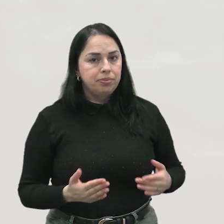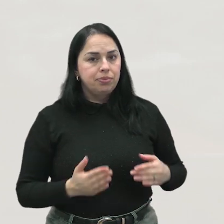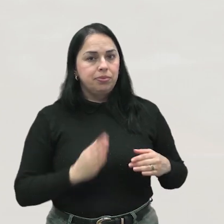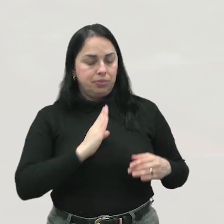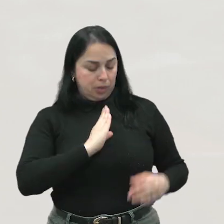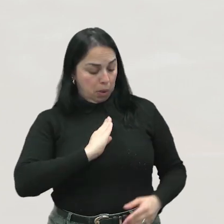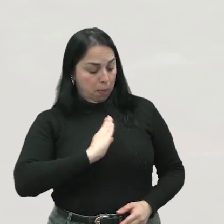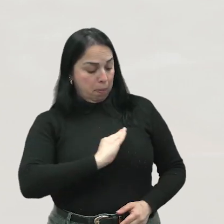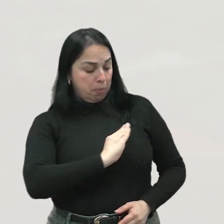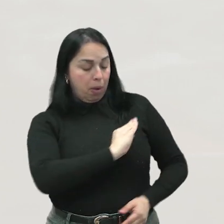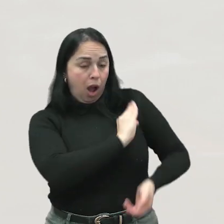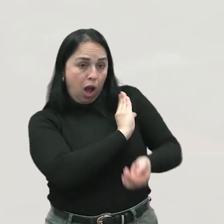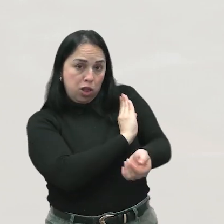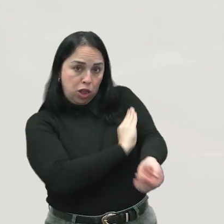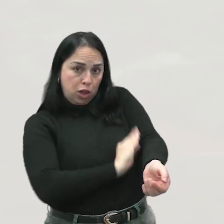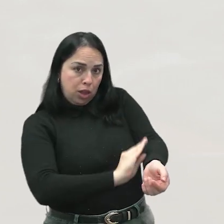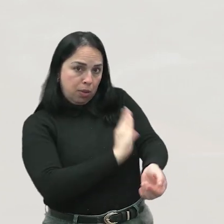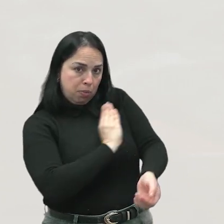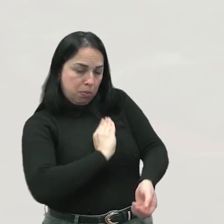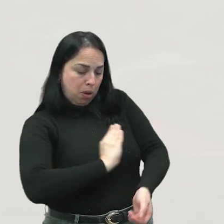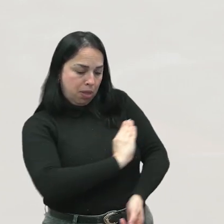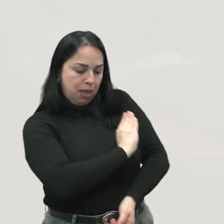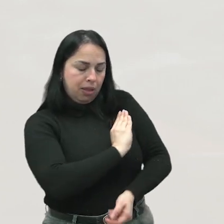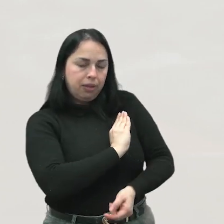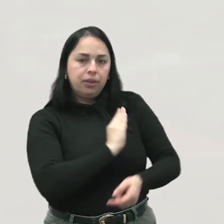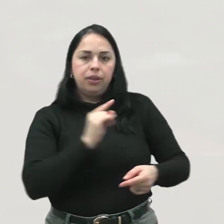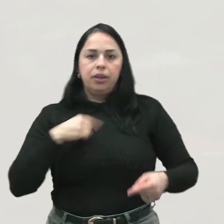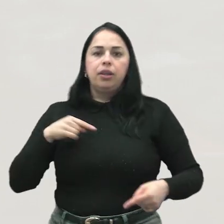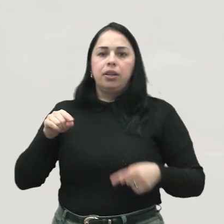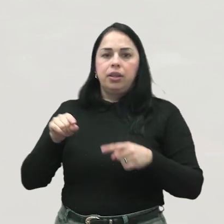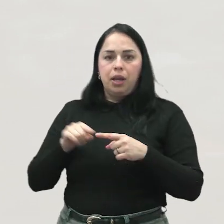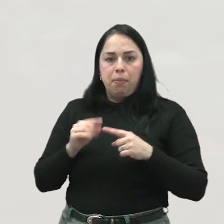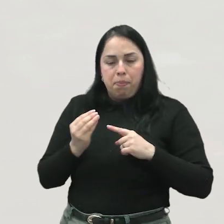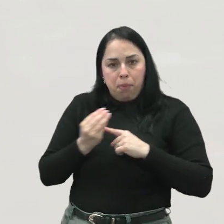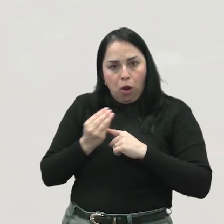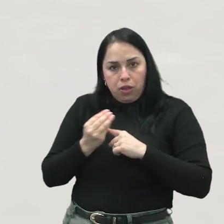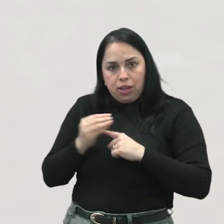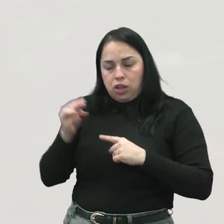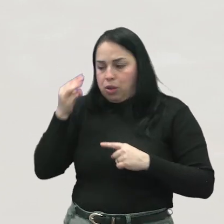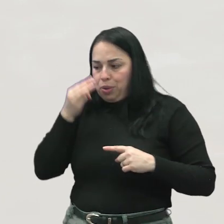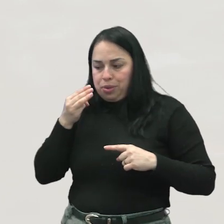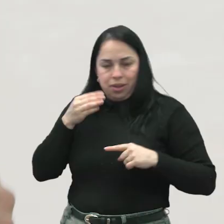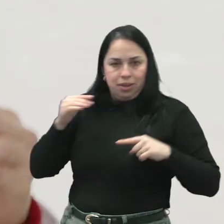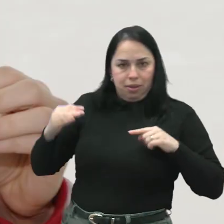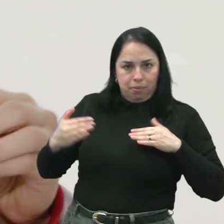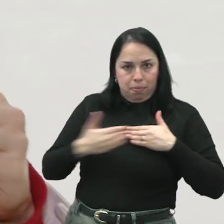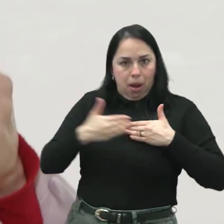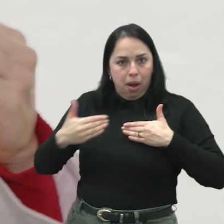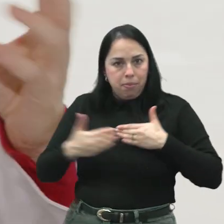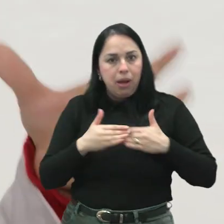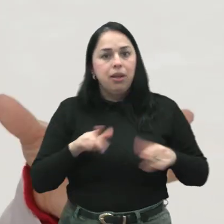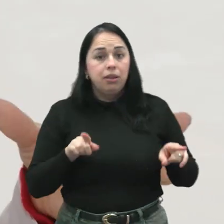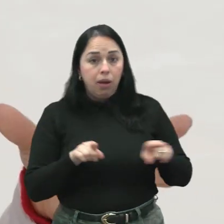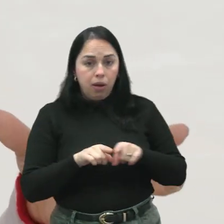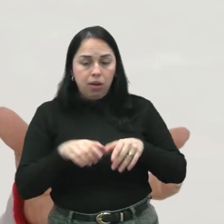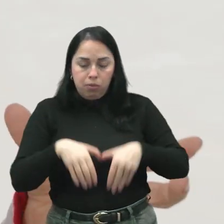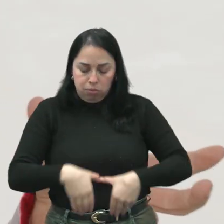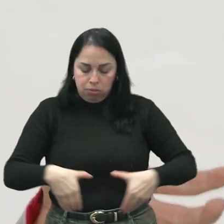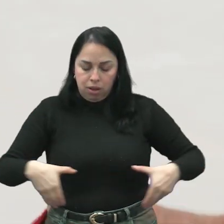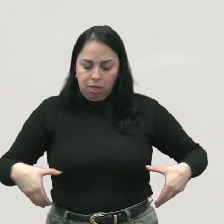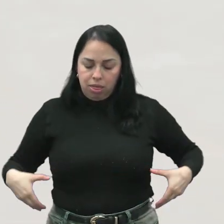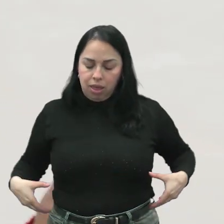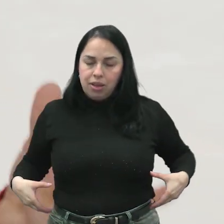muscular, ela tem relação com a resistência insulínica e inflamação. Então, a gordura visceral, a